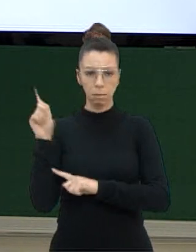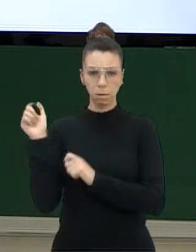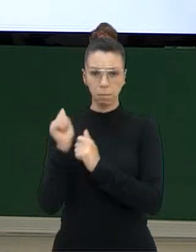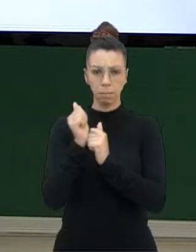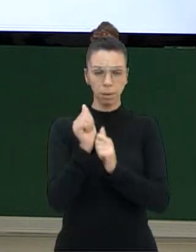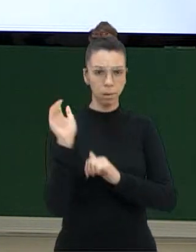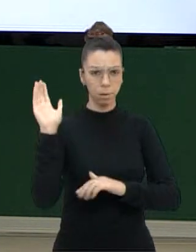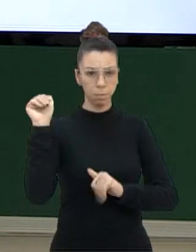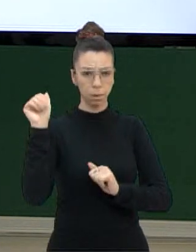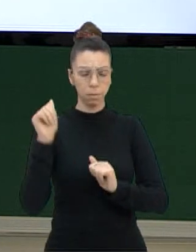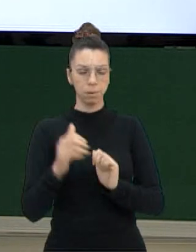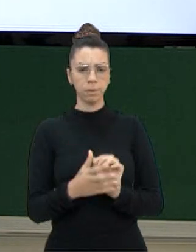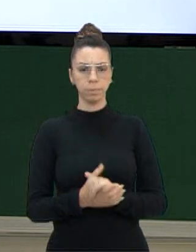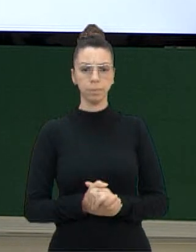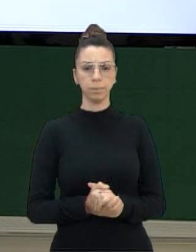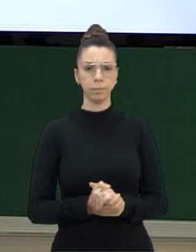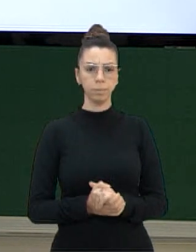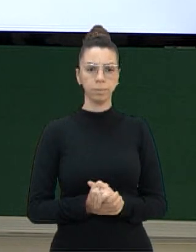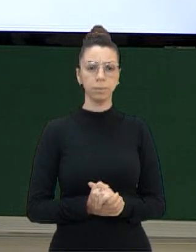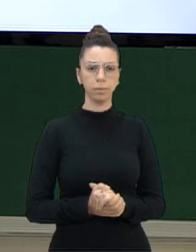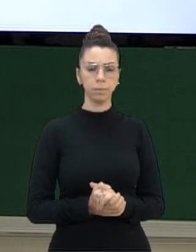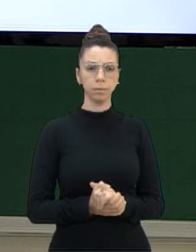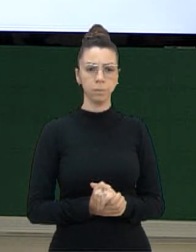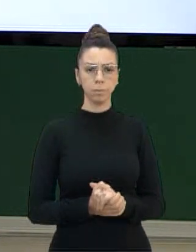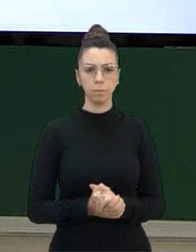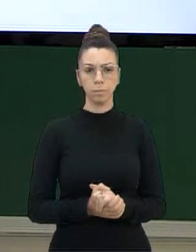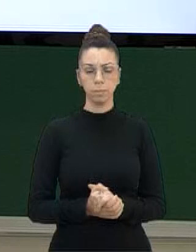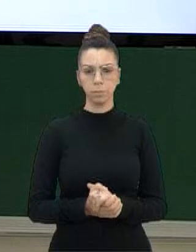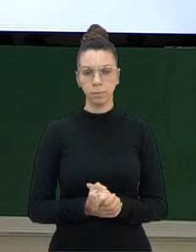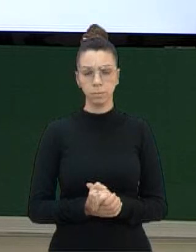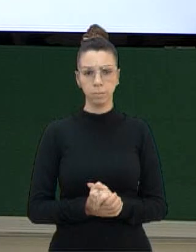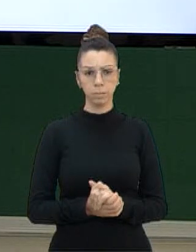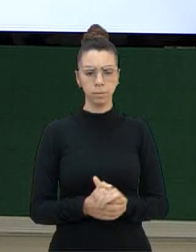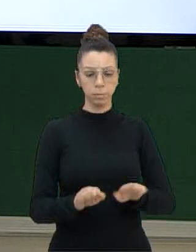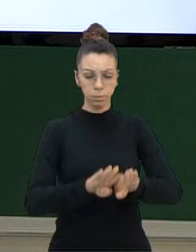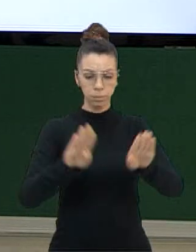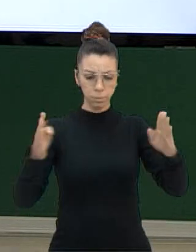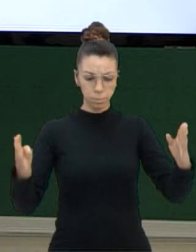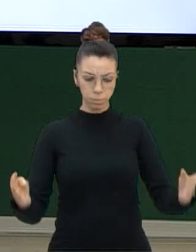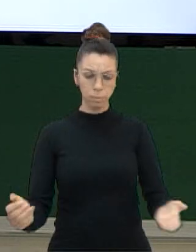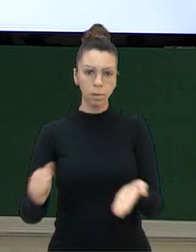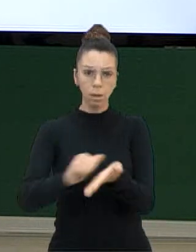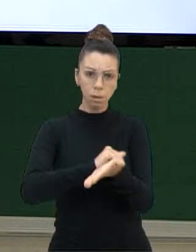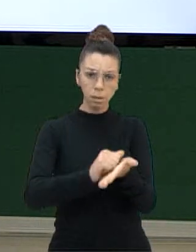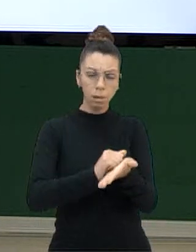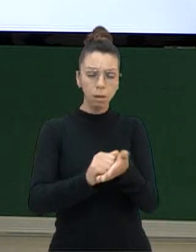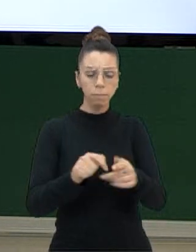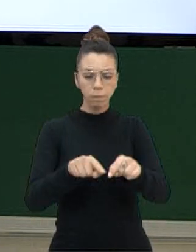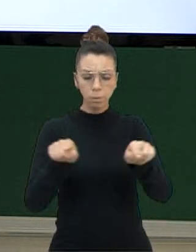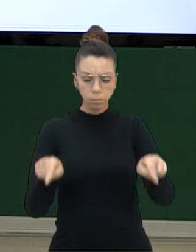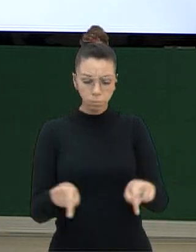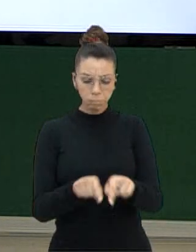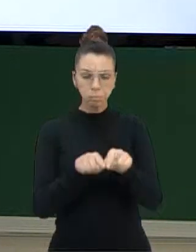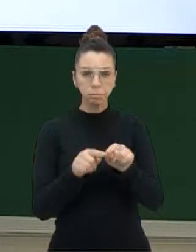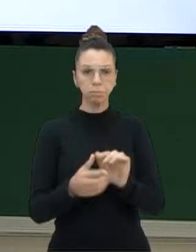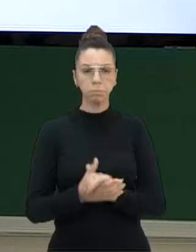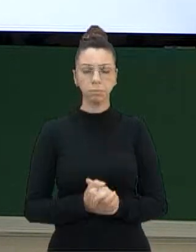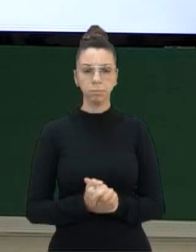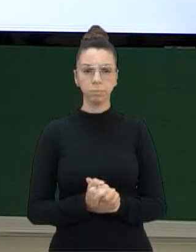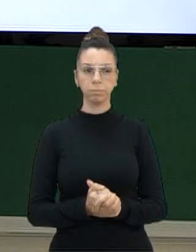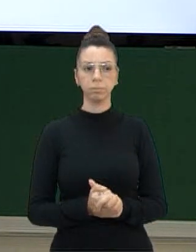El lavavajilha, el lavaplatos. A máquina de lavar pratos. Vajilha, louça,